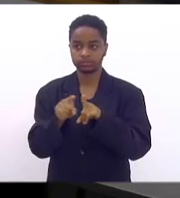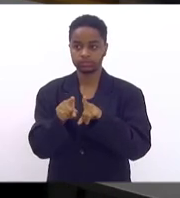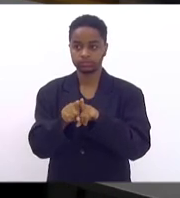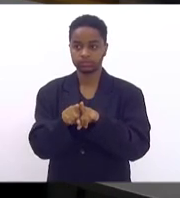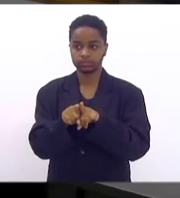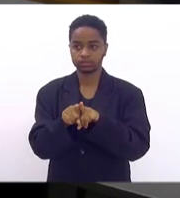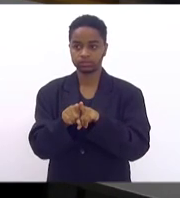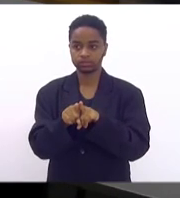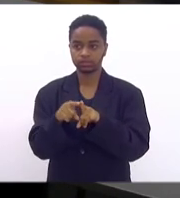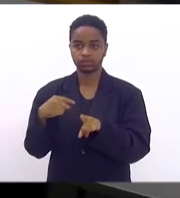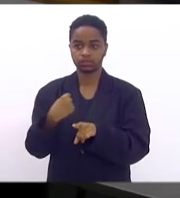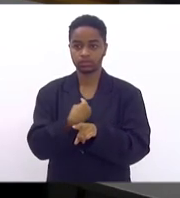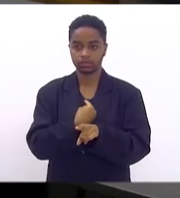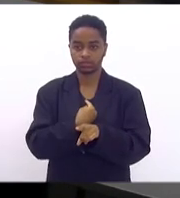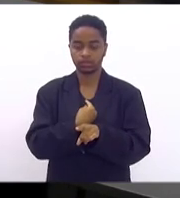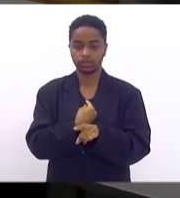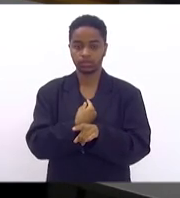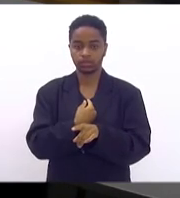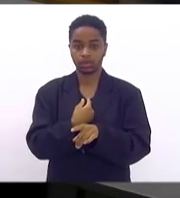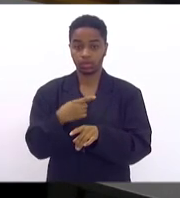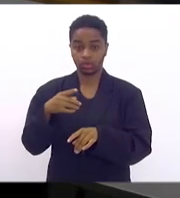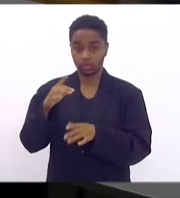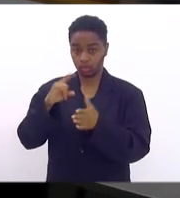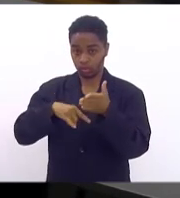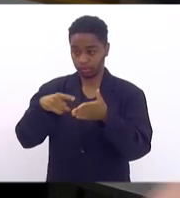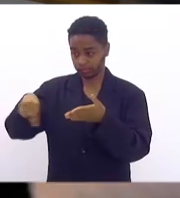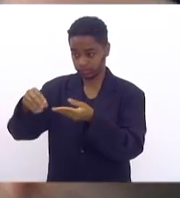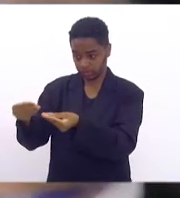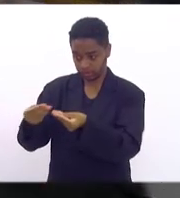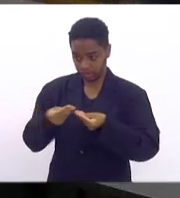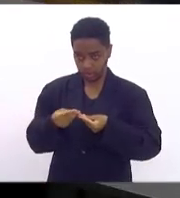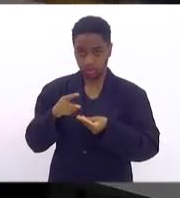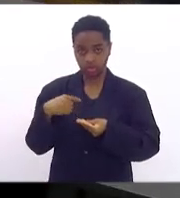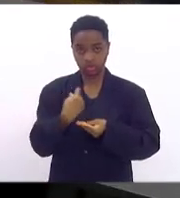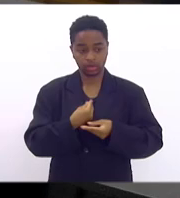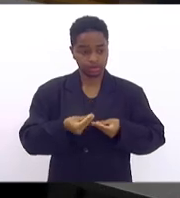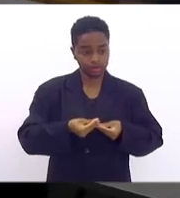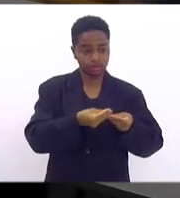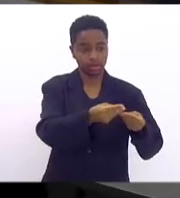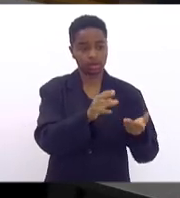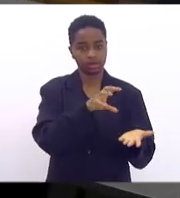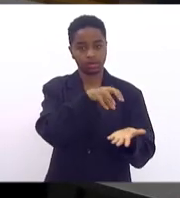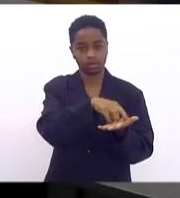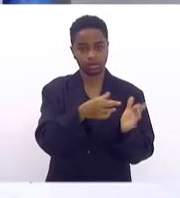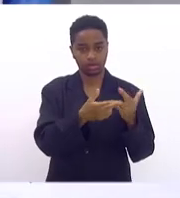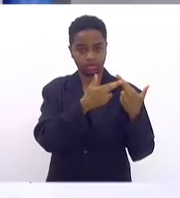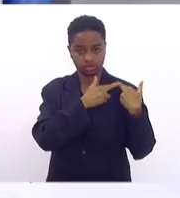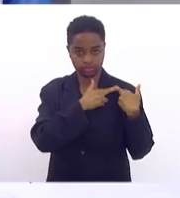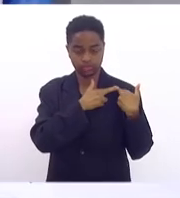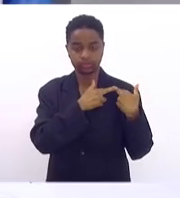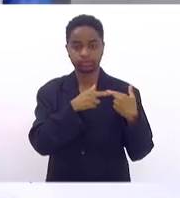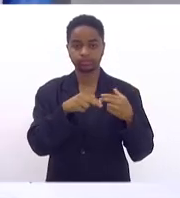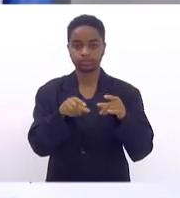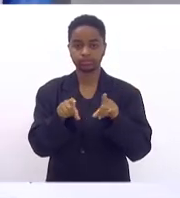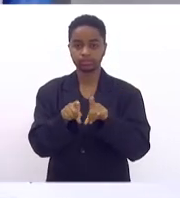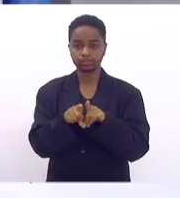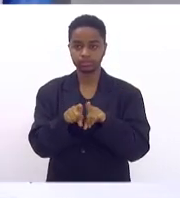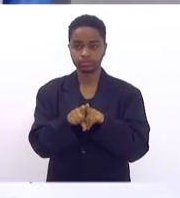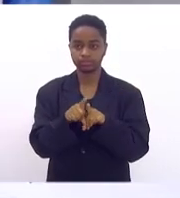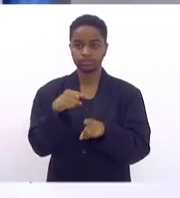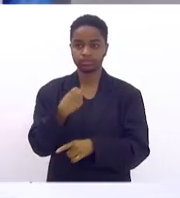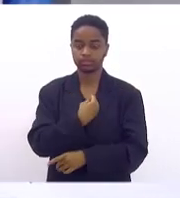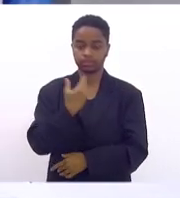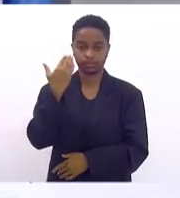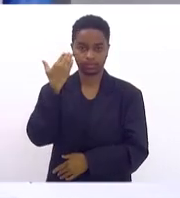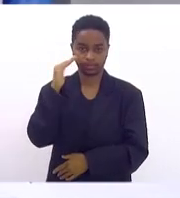Enviaremos os documentos que foram entregues à CPI, aos órgãos responsáveis, e